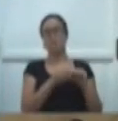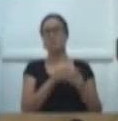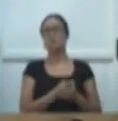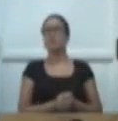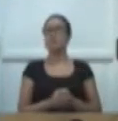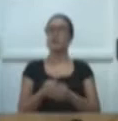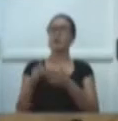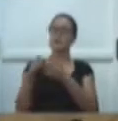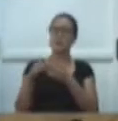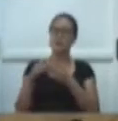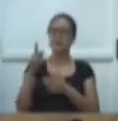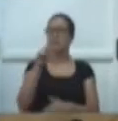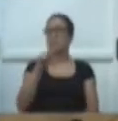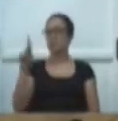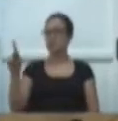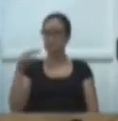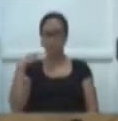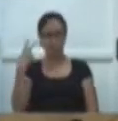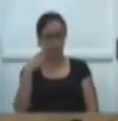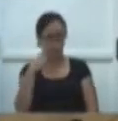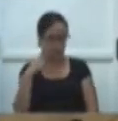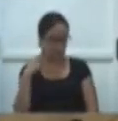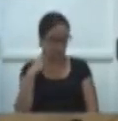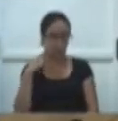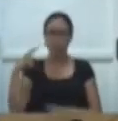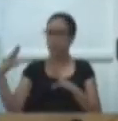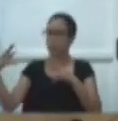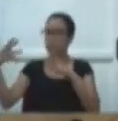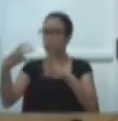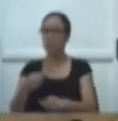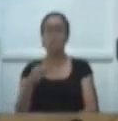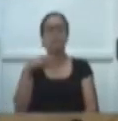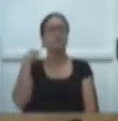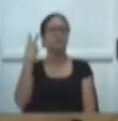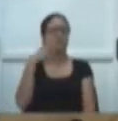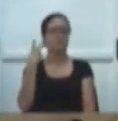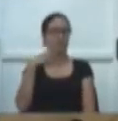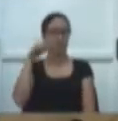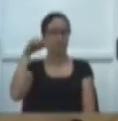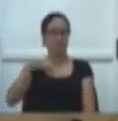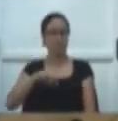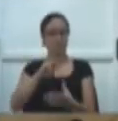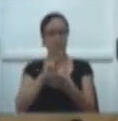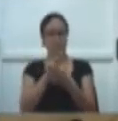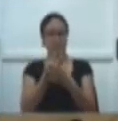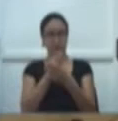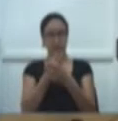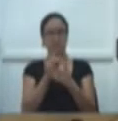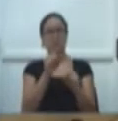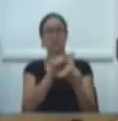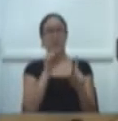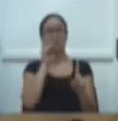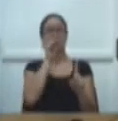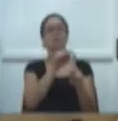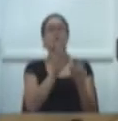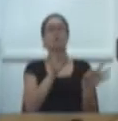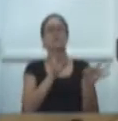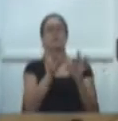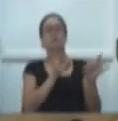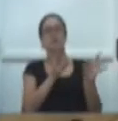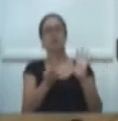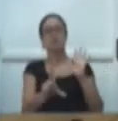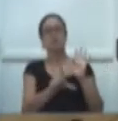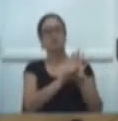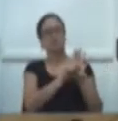de Vossa Excelência e dos dignos vereadores que compõem essa egrégia Câmara Municipal com o objetivo de encaminhar projeto de lei